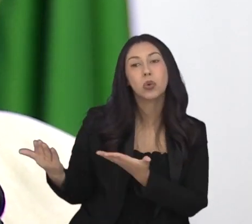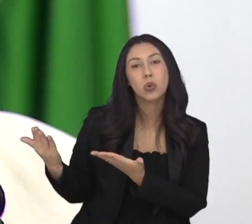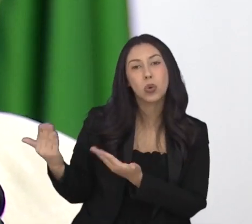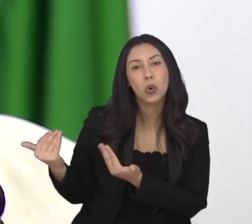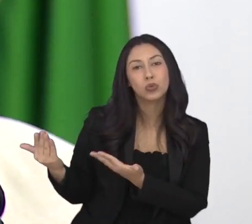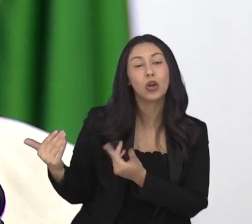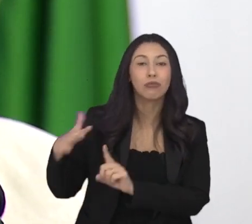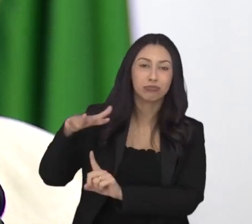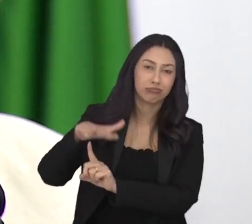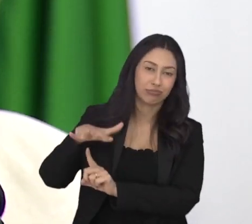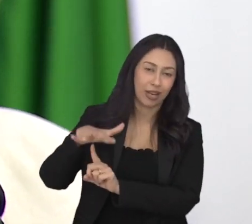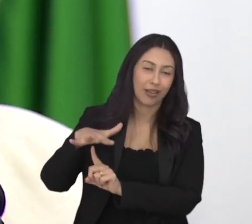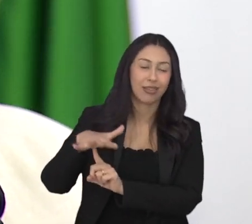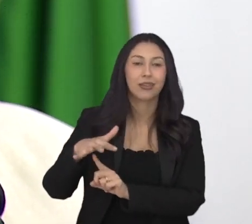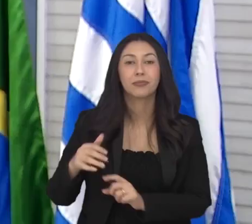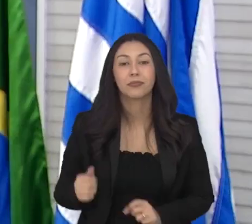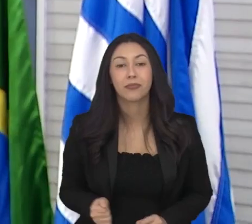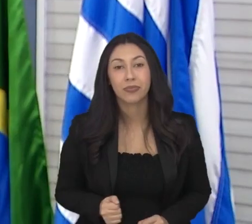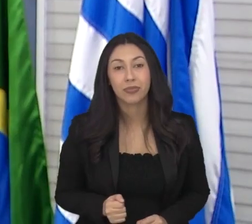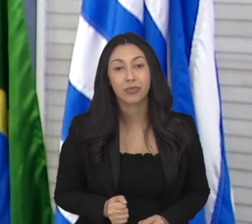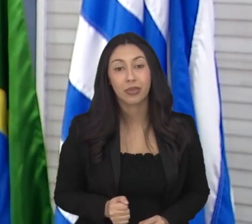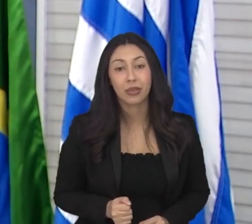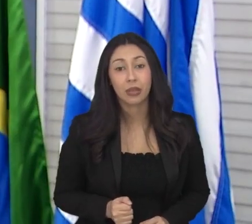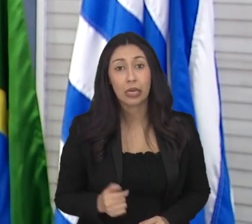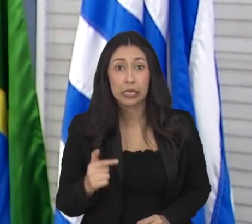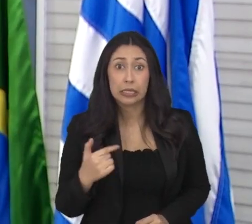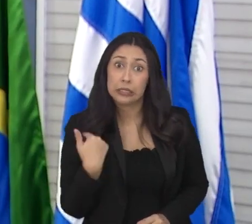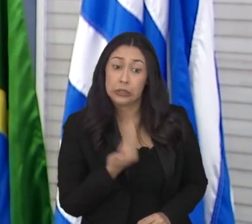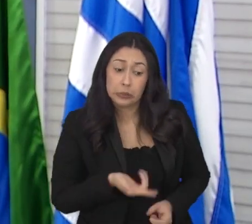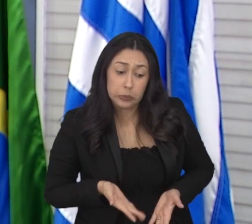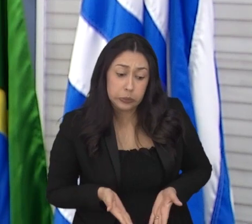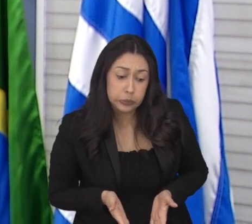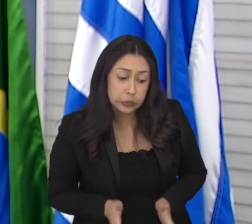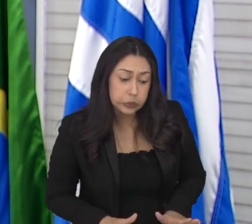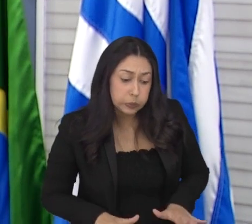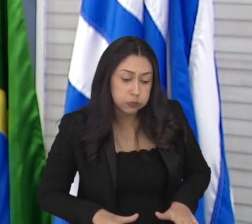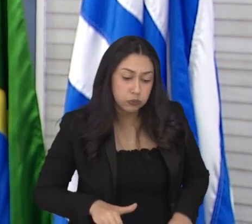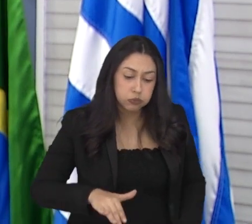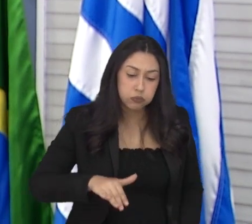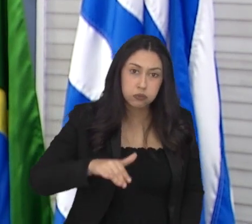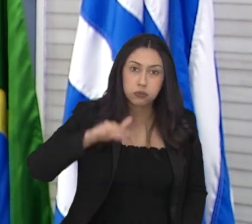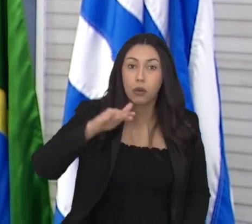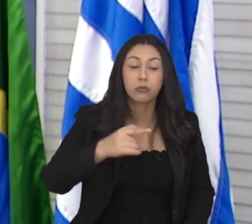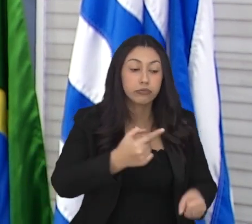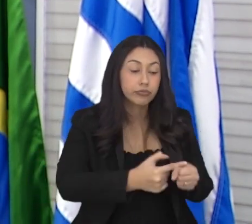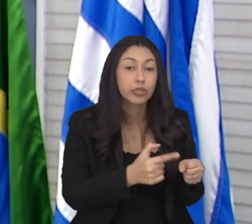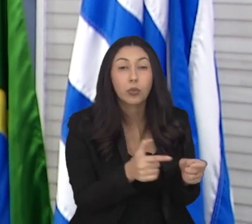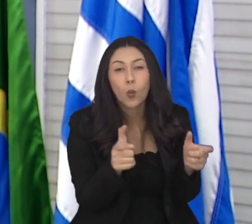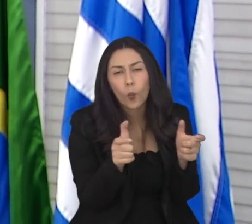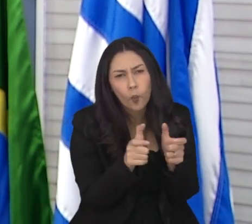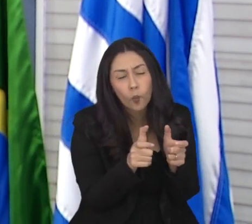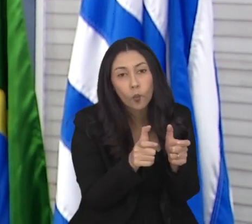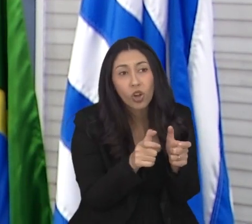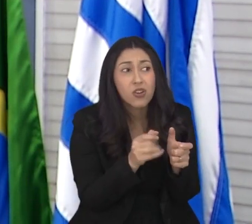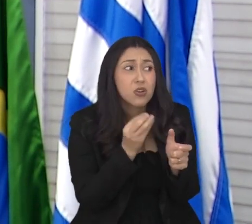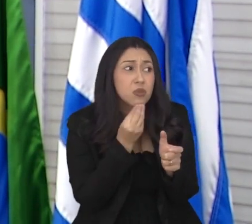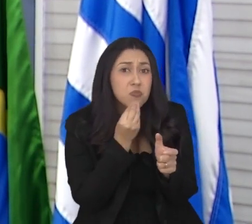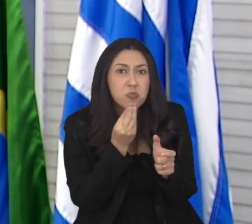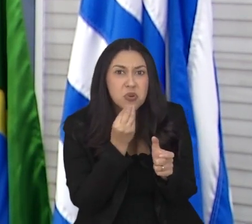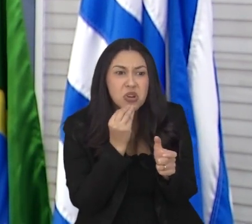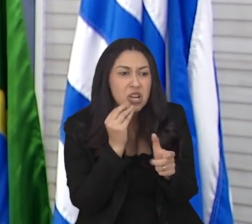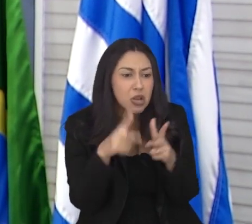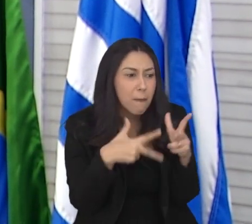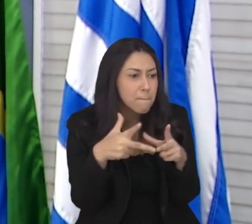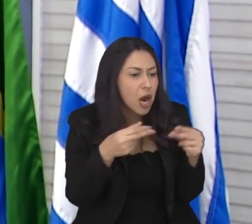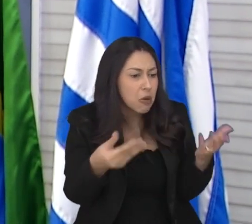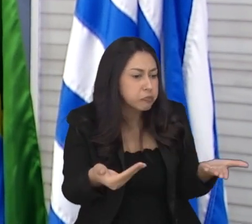jovens da sua cidade natal, no Paraná. A gente nasceu numa cidade pequena, não tive essa